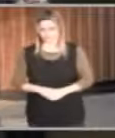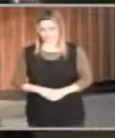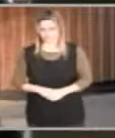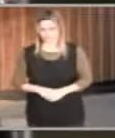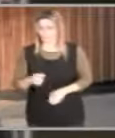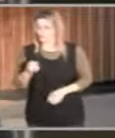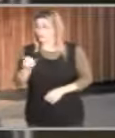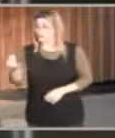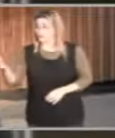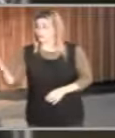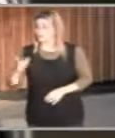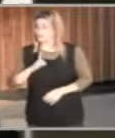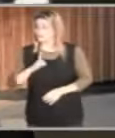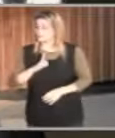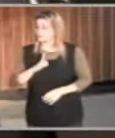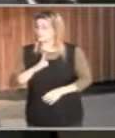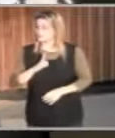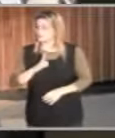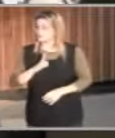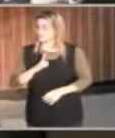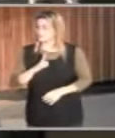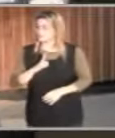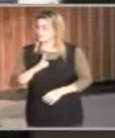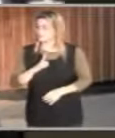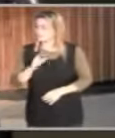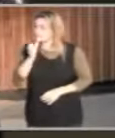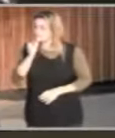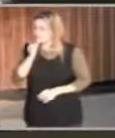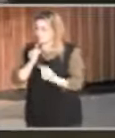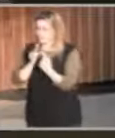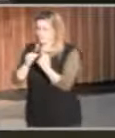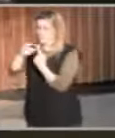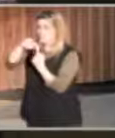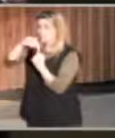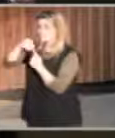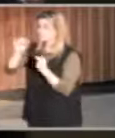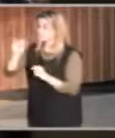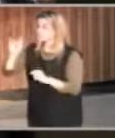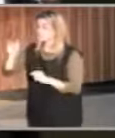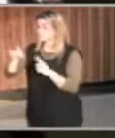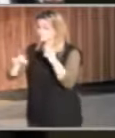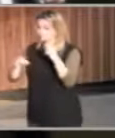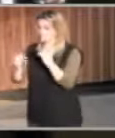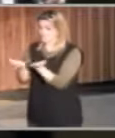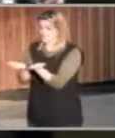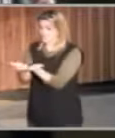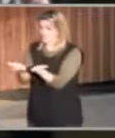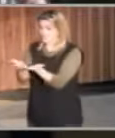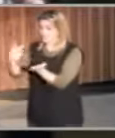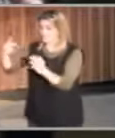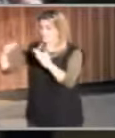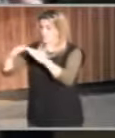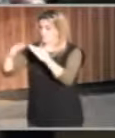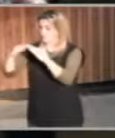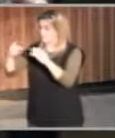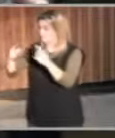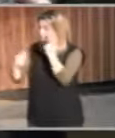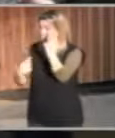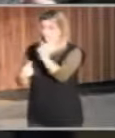quantos são o único crente dentro da sua casa levanta a mão quero ver o único crente na sua casa